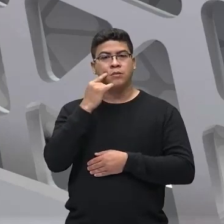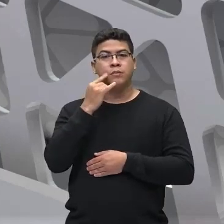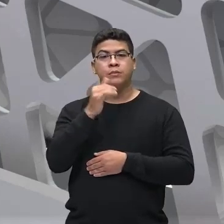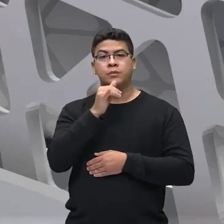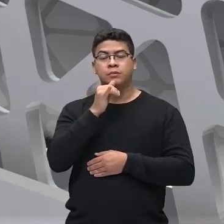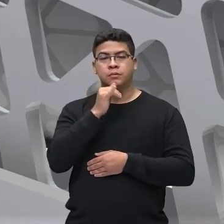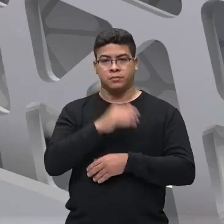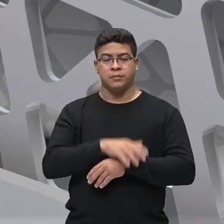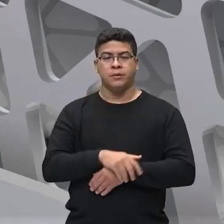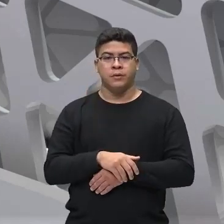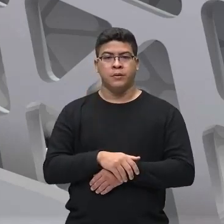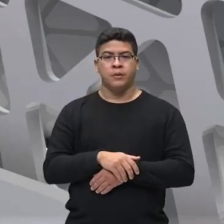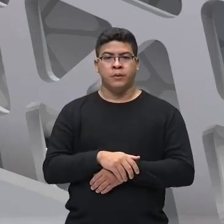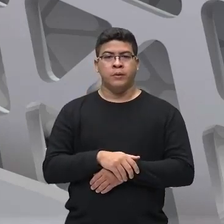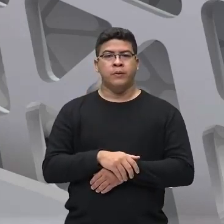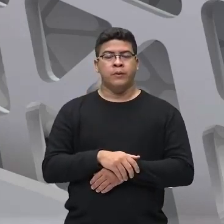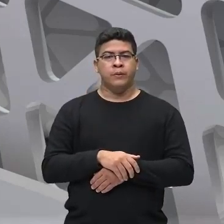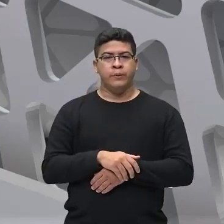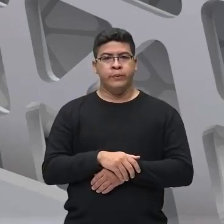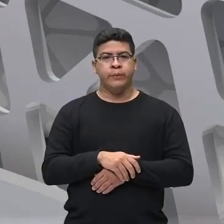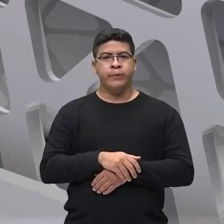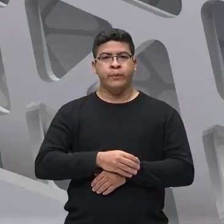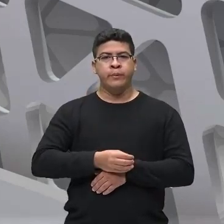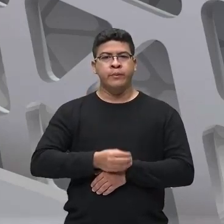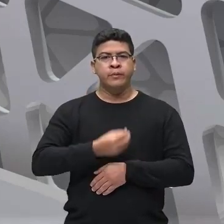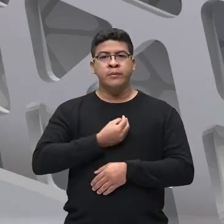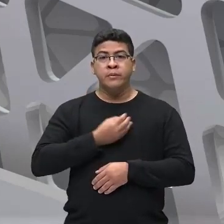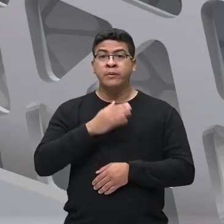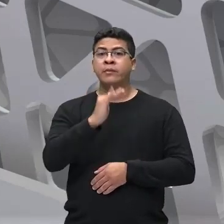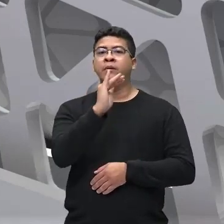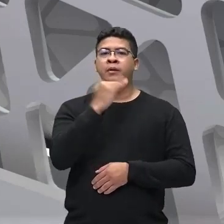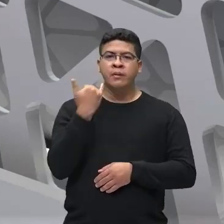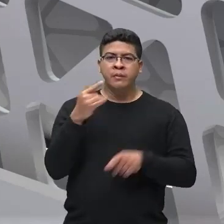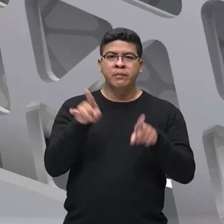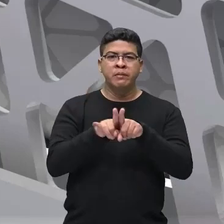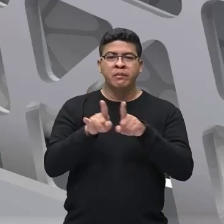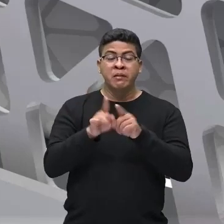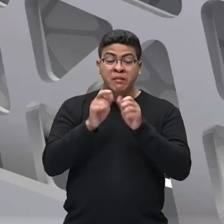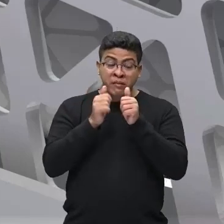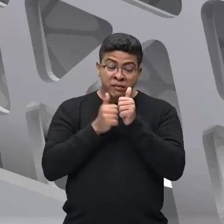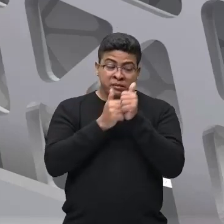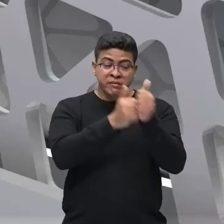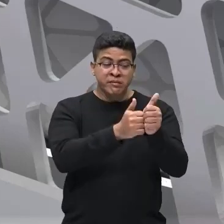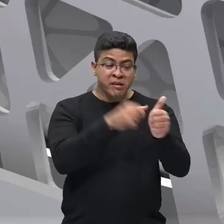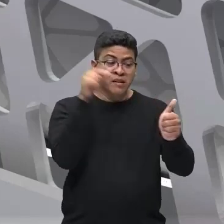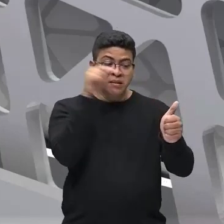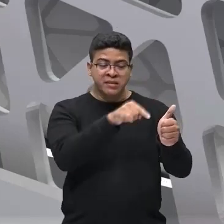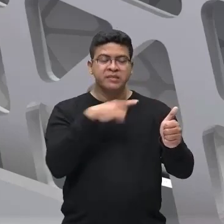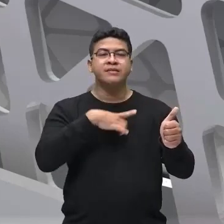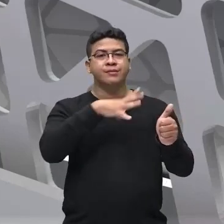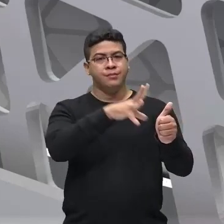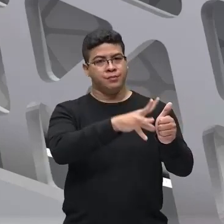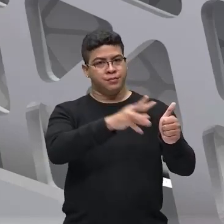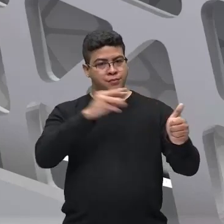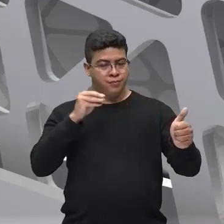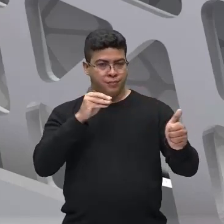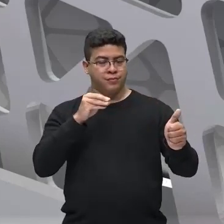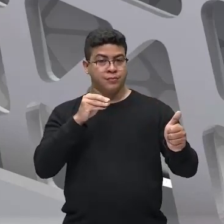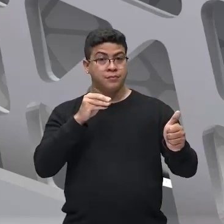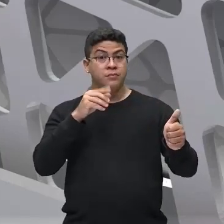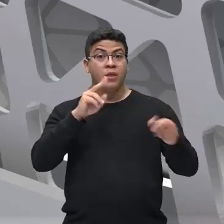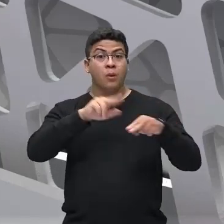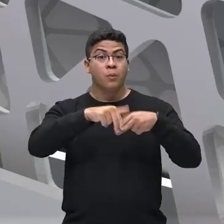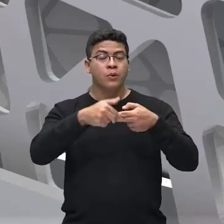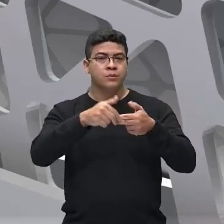cartela anterior, deram a sua vida e ali eles passaram a ser exemplos para os seguidores e para os fiéis, porque